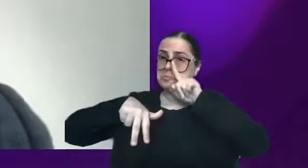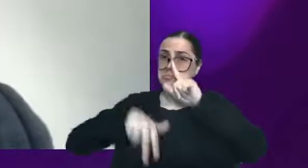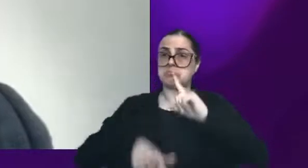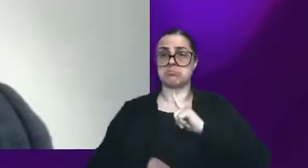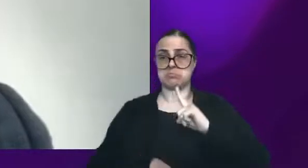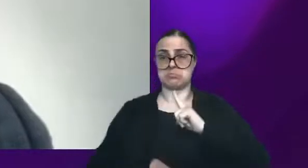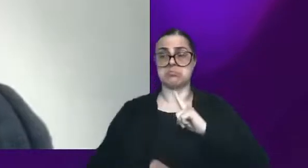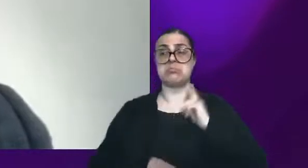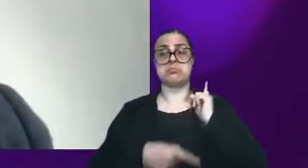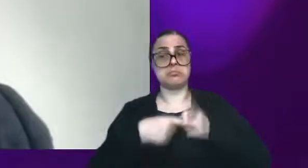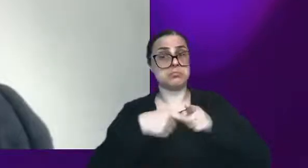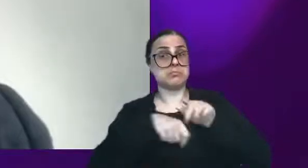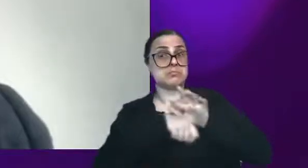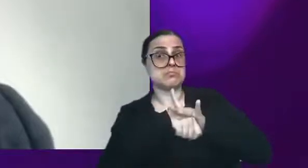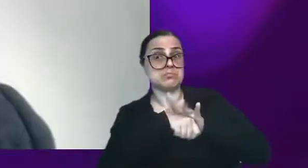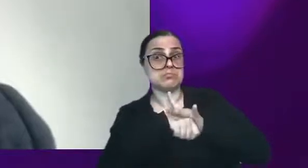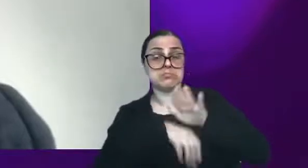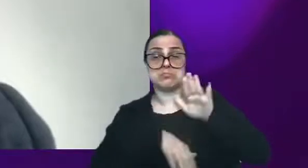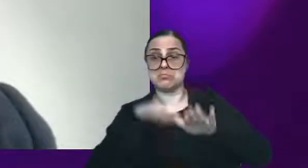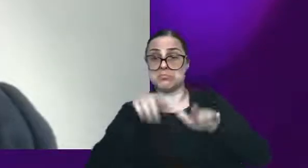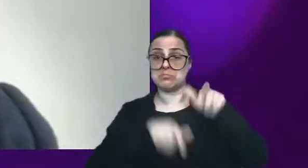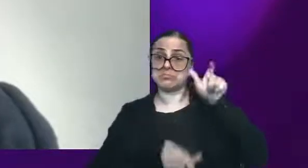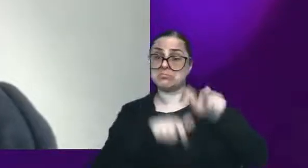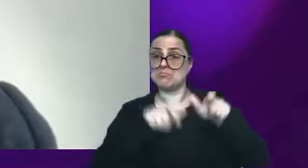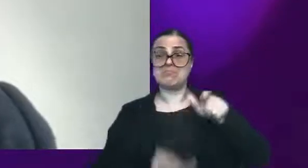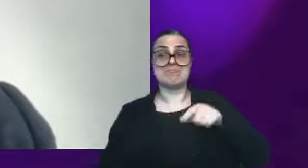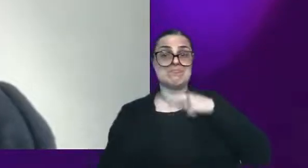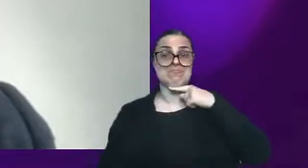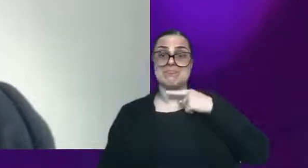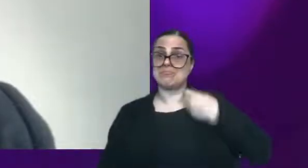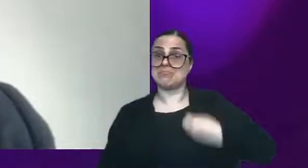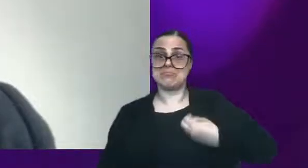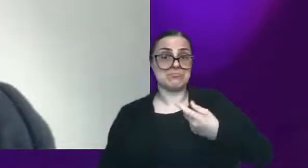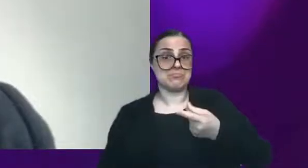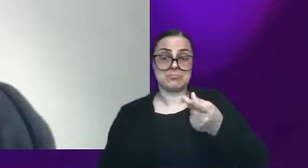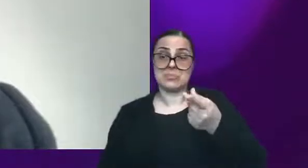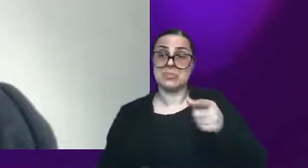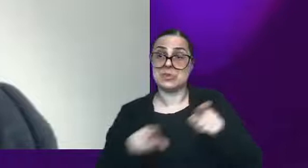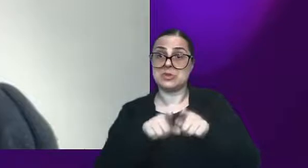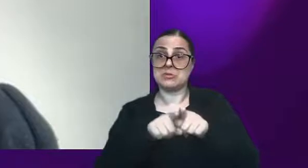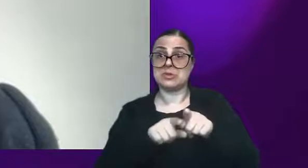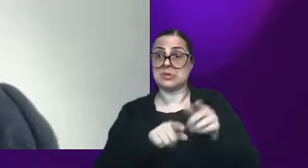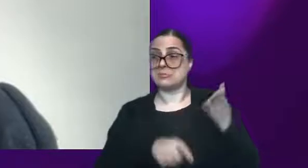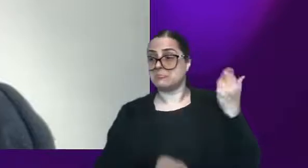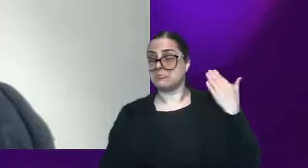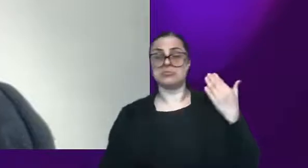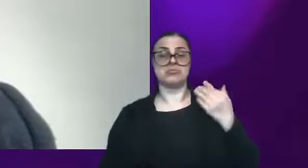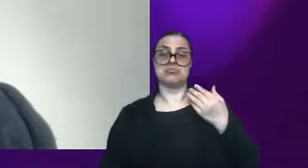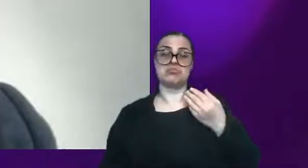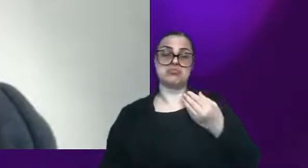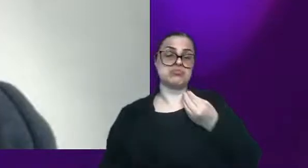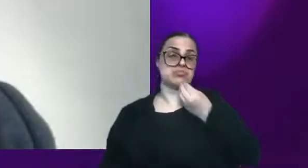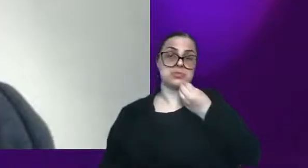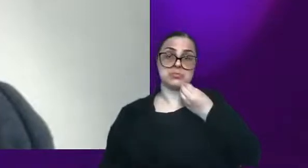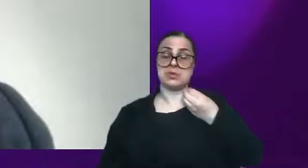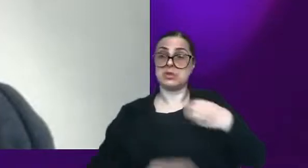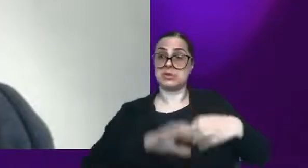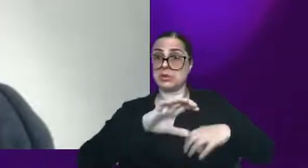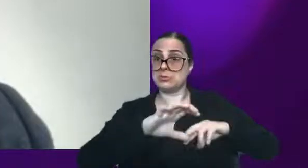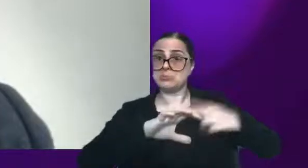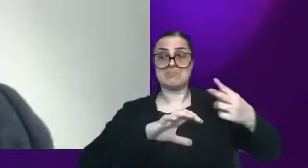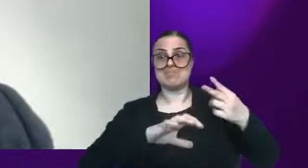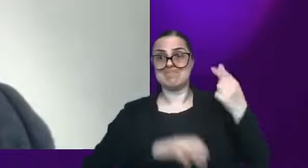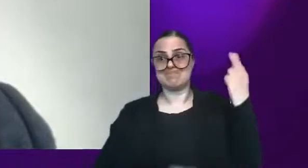doentes que muitas vezes não sobreviviam e não tínhamos hipótese de transplantar. Provavelmente, com o evoluir